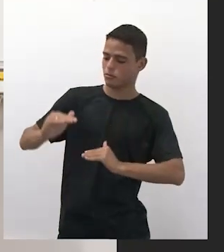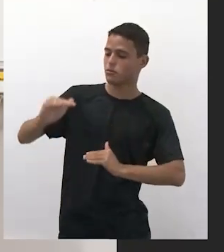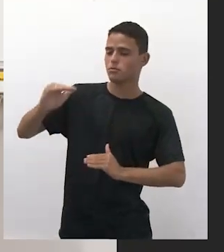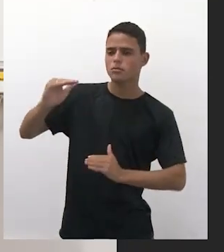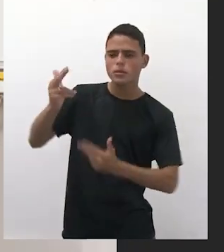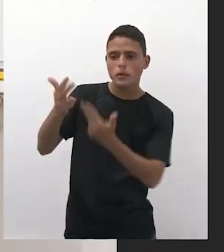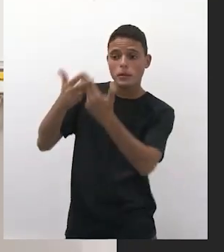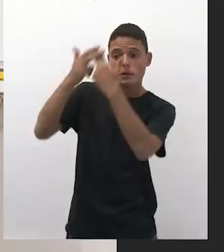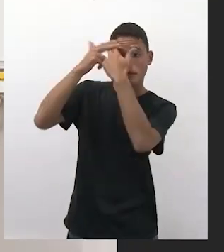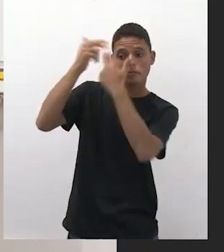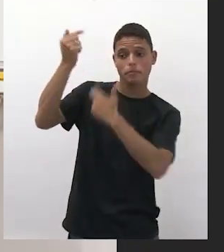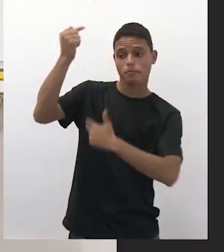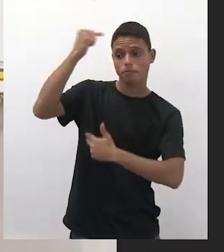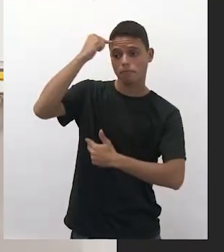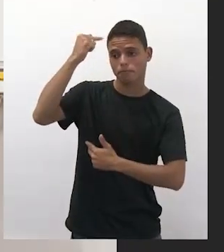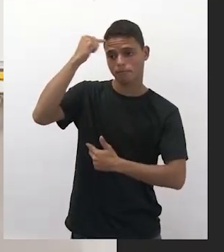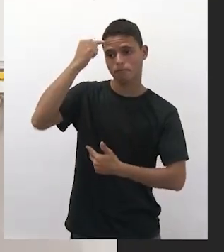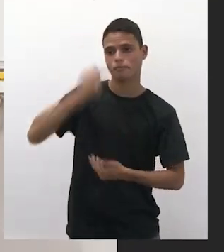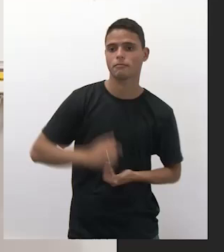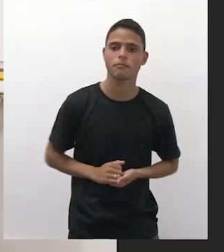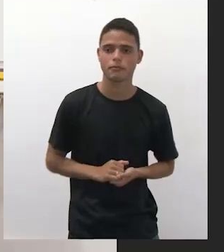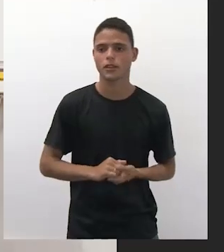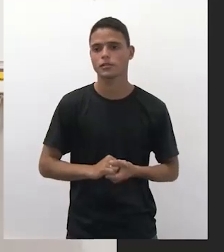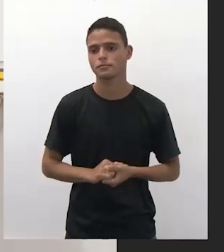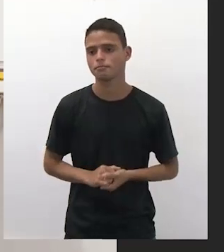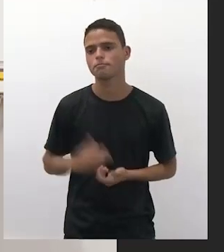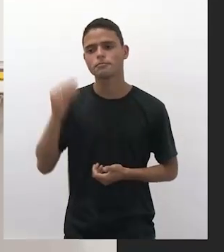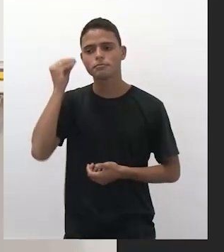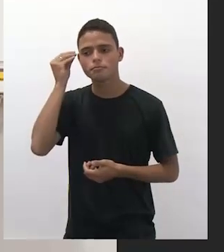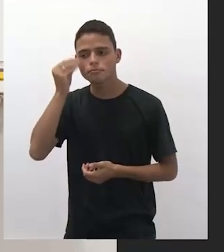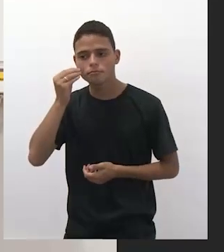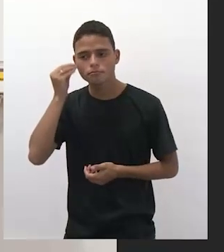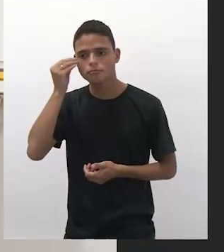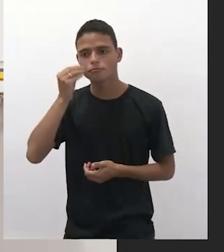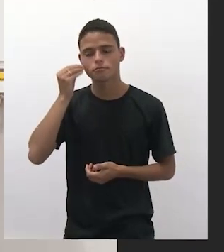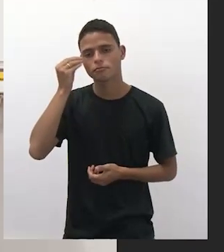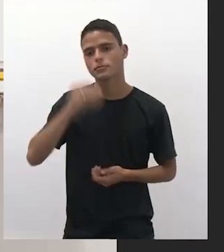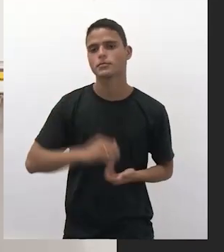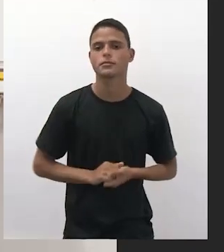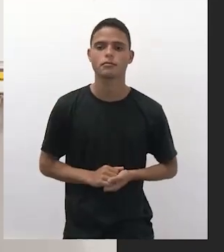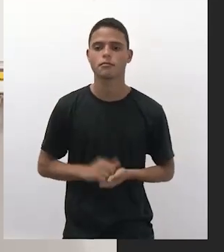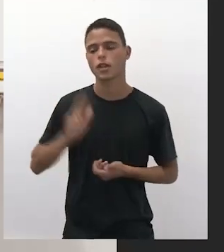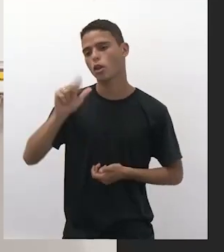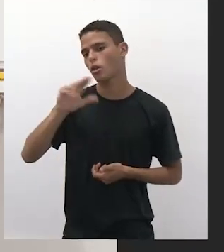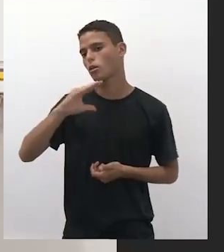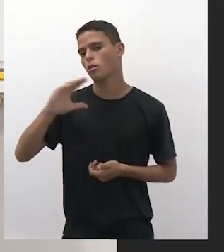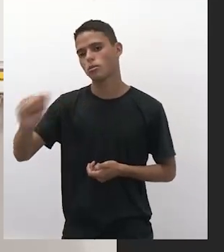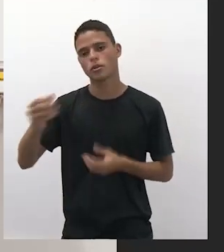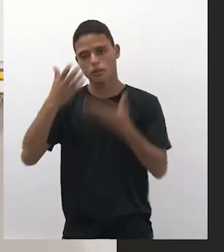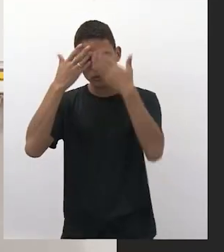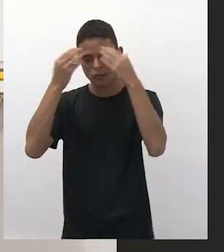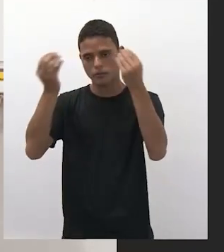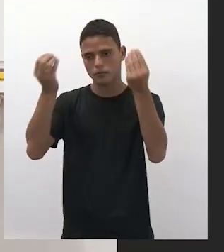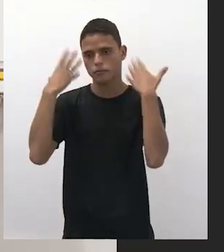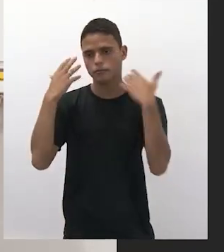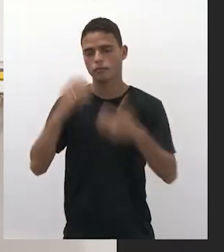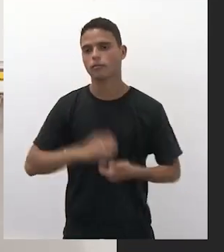marcaram muito, assim, experiências inesquecíveis, né?